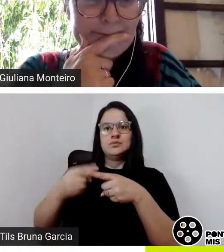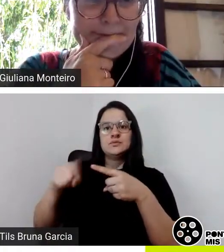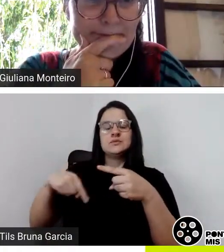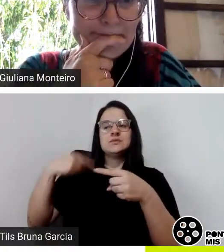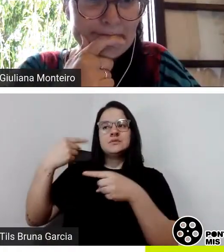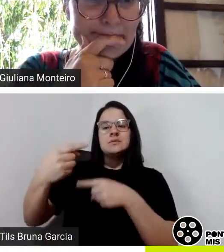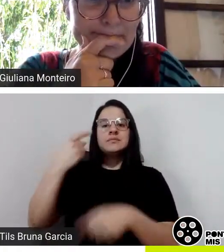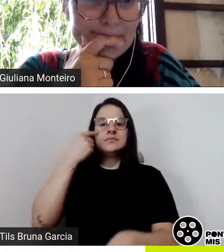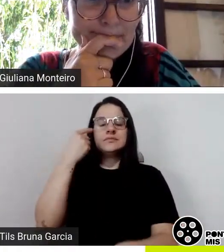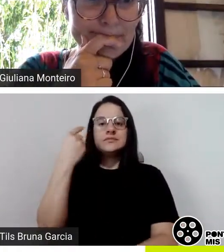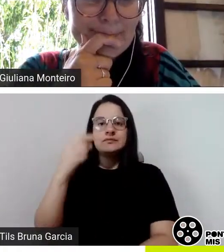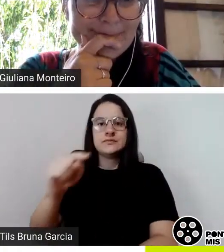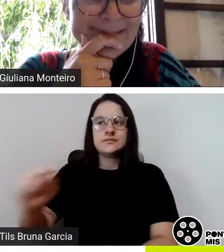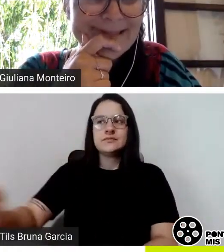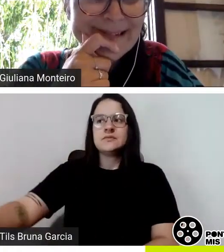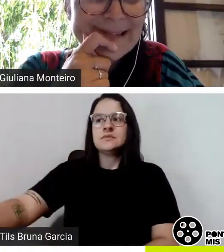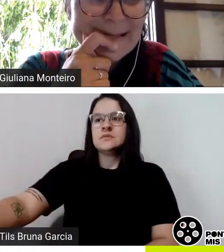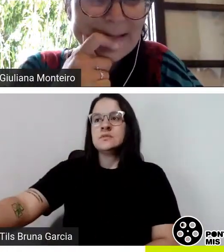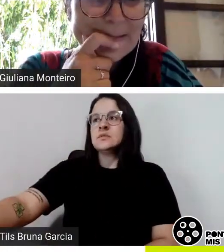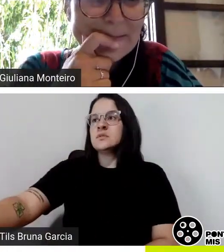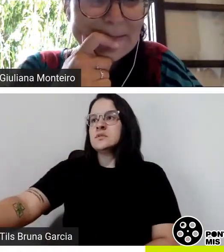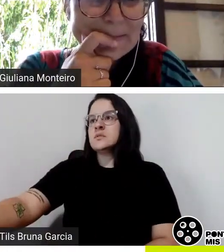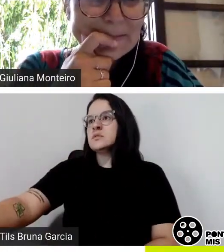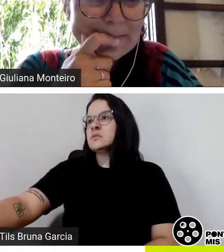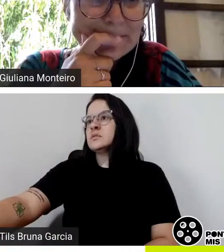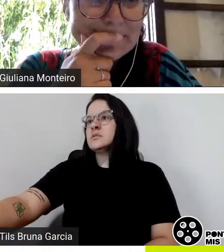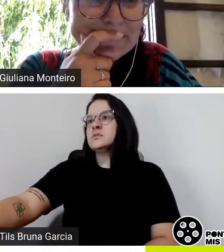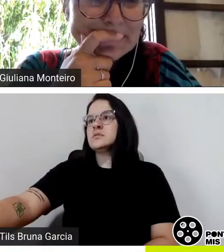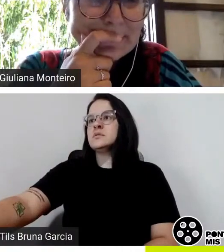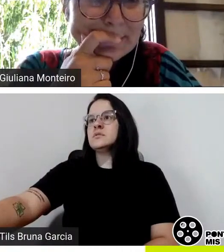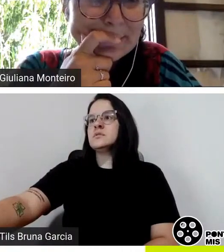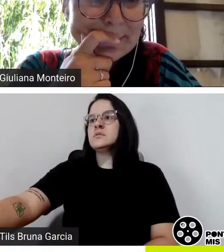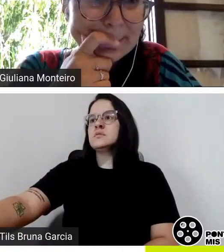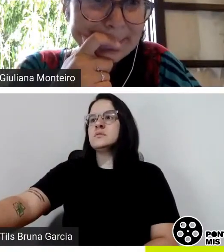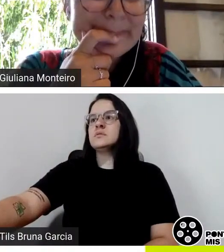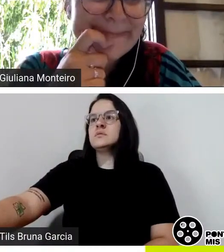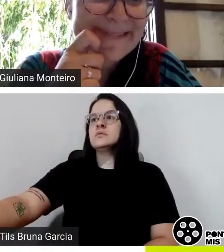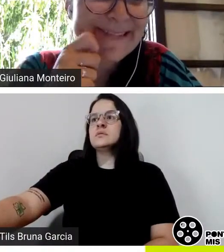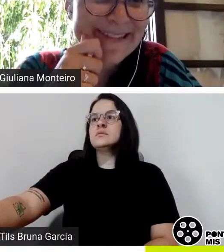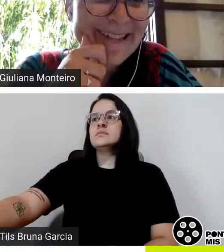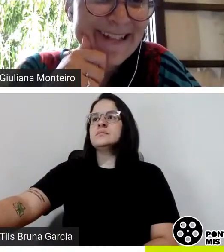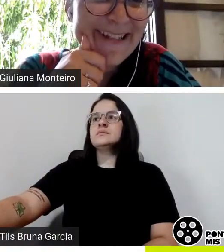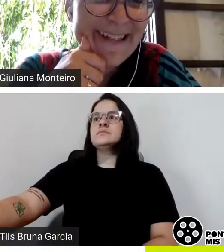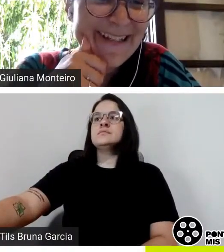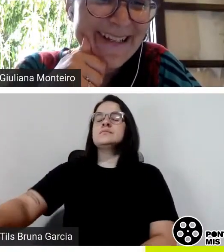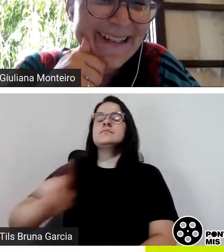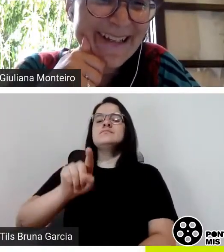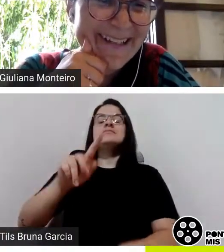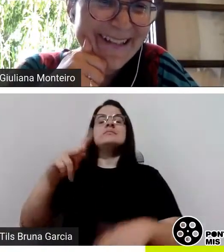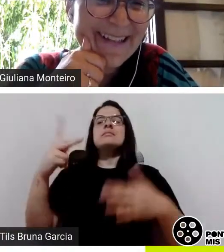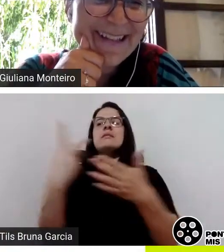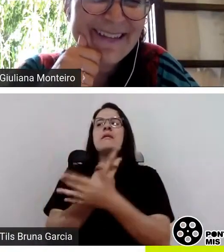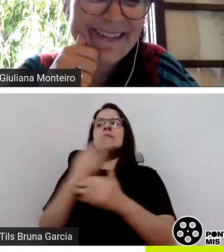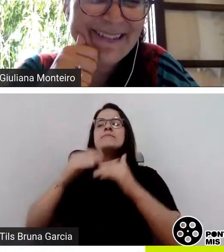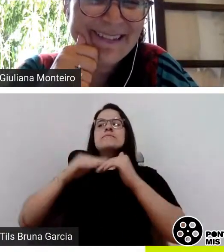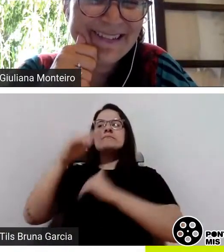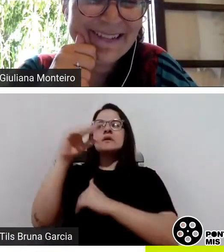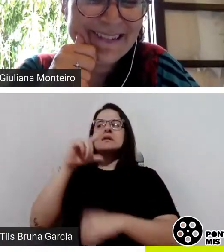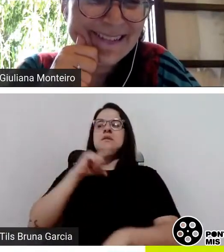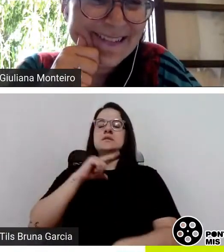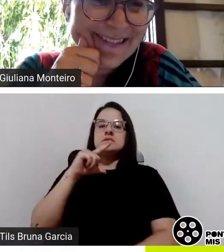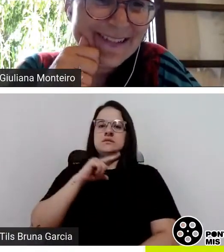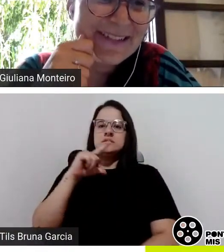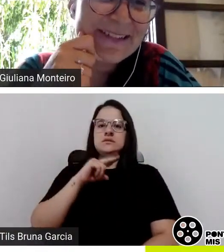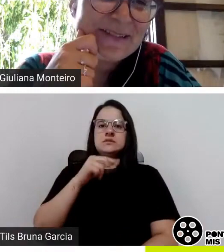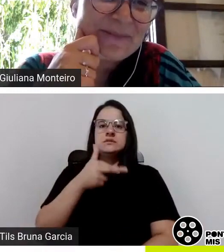para ler a Bíblia, né? Os gregos não maratonavam a Odisseia, apesar da maratona ser local. Eles